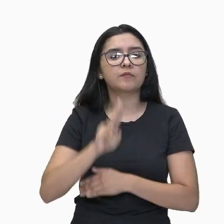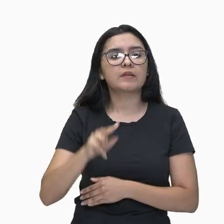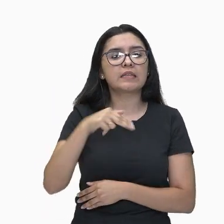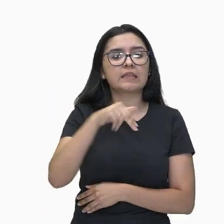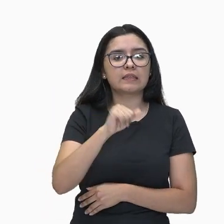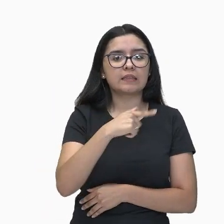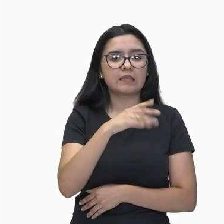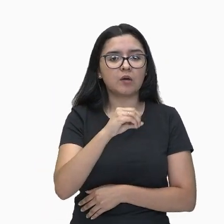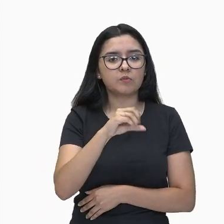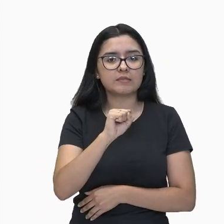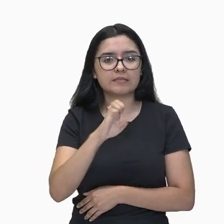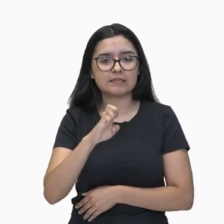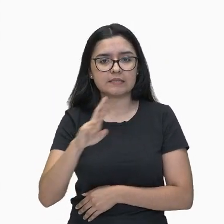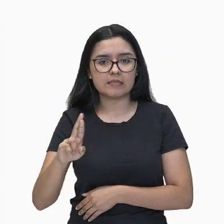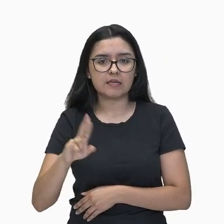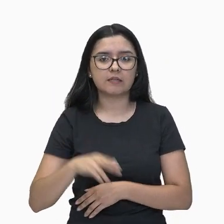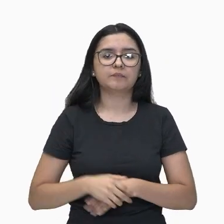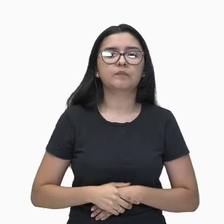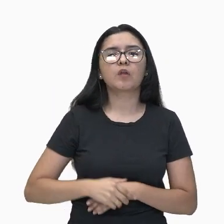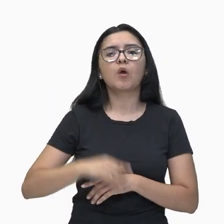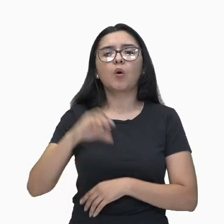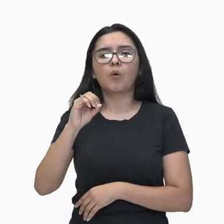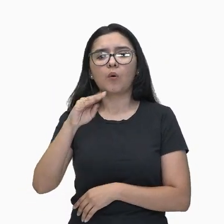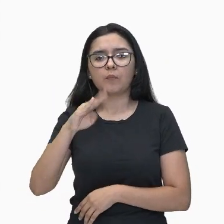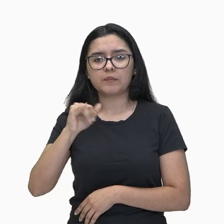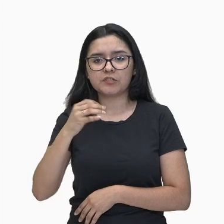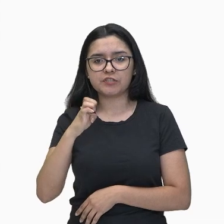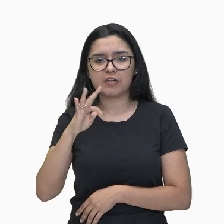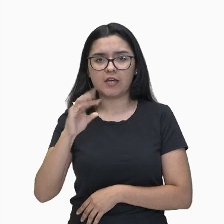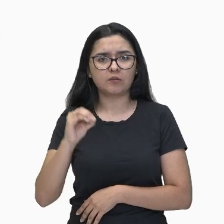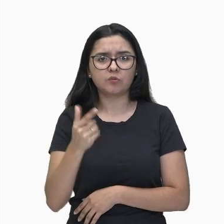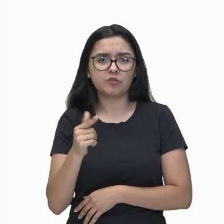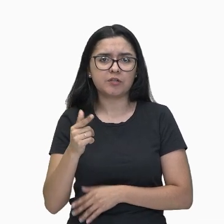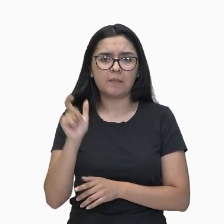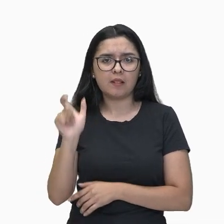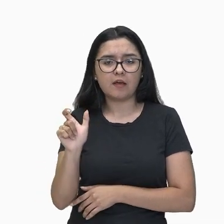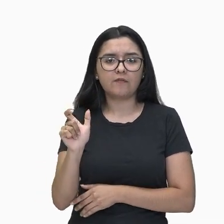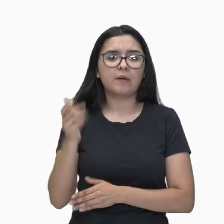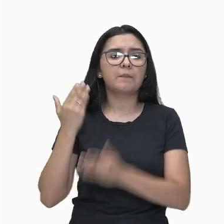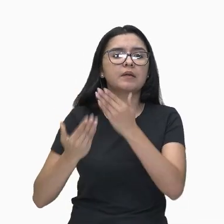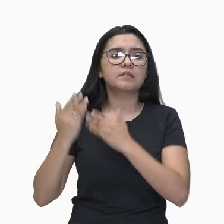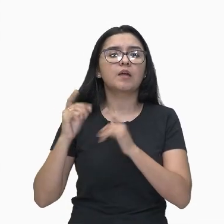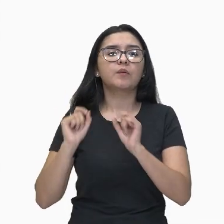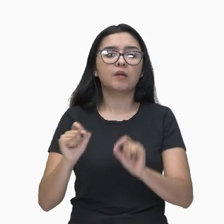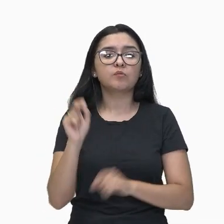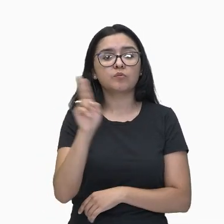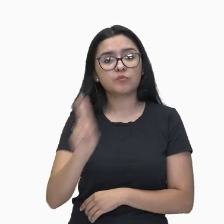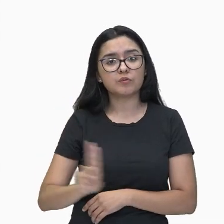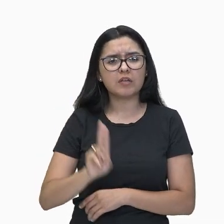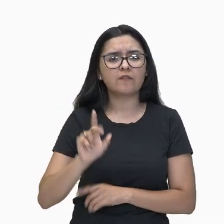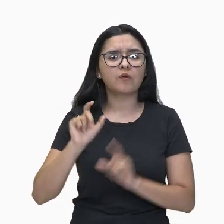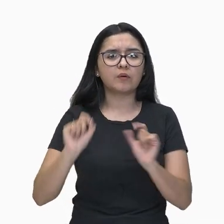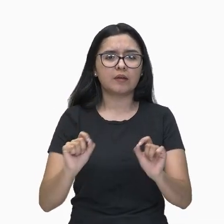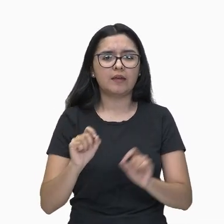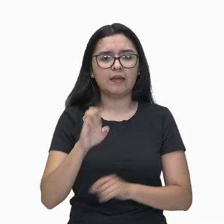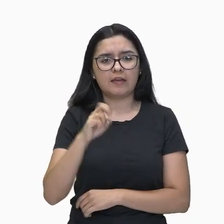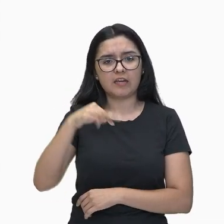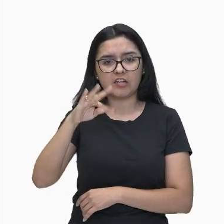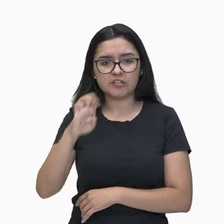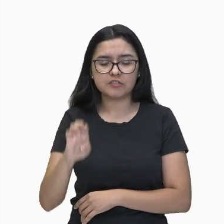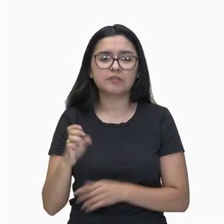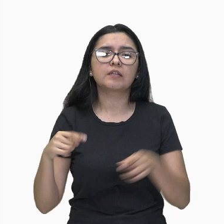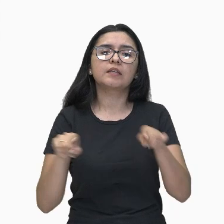Objeto ainda não existia, era ente. Ente era uma coisa concreta. Então, na Idade Média também,